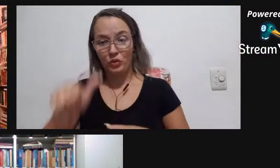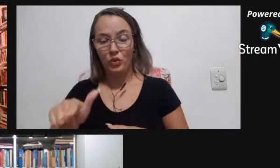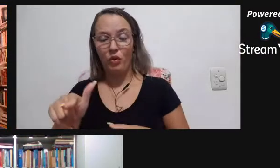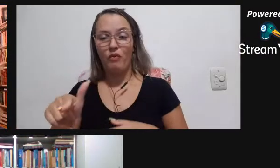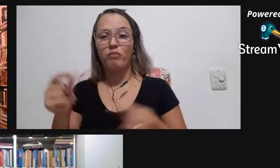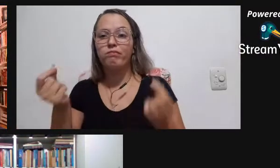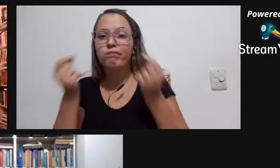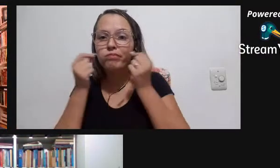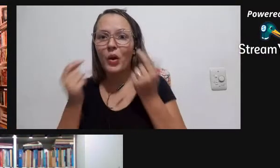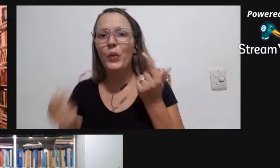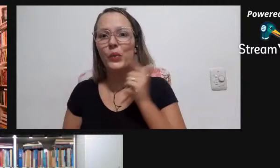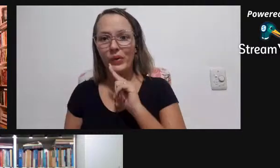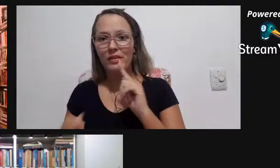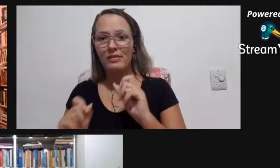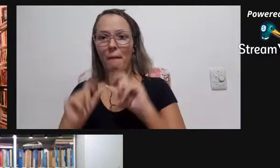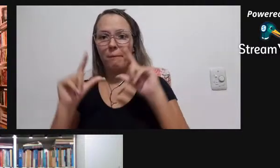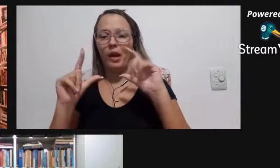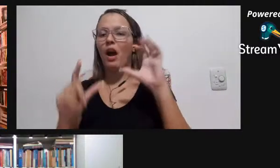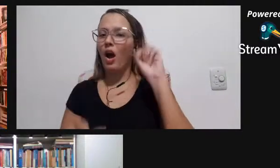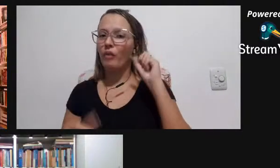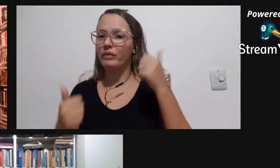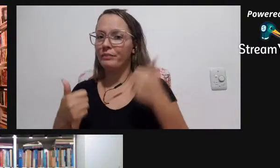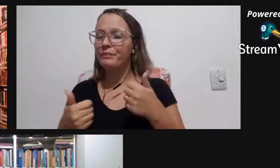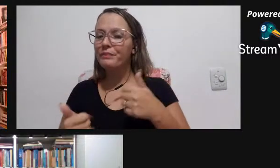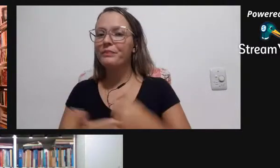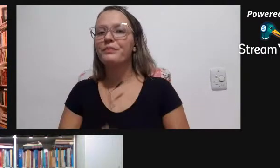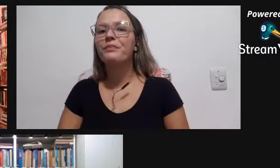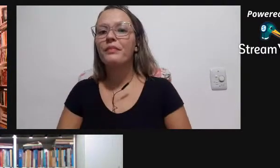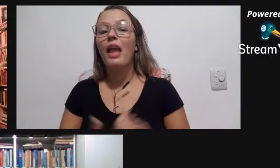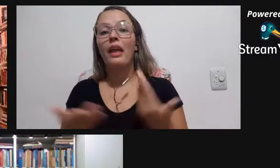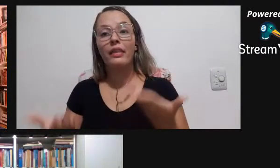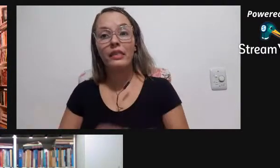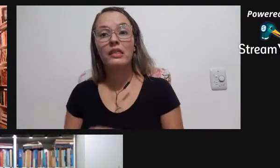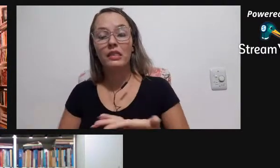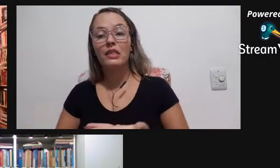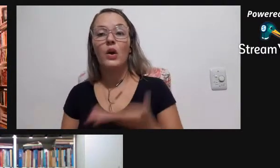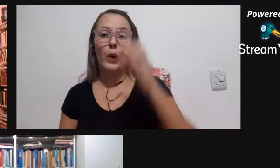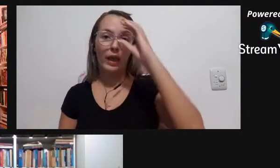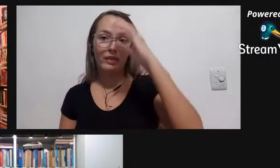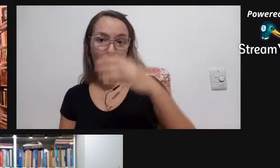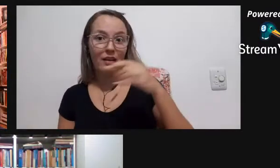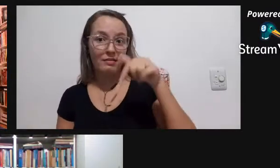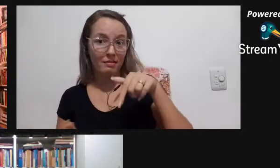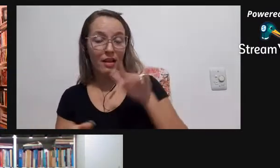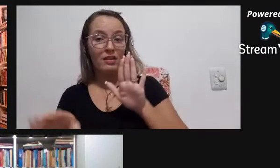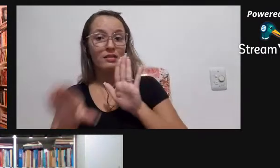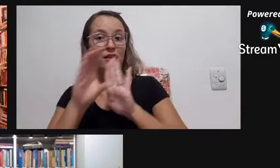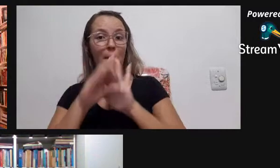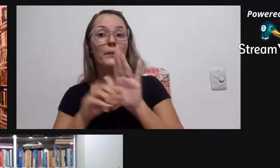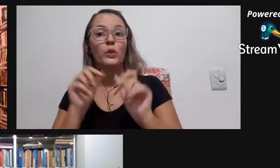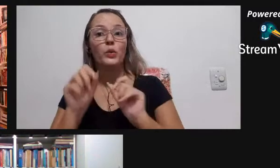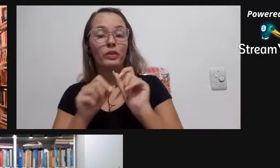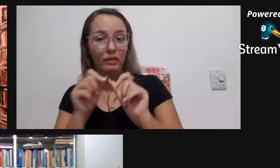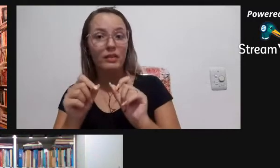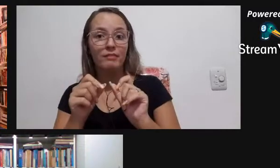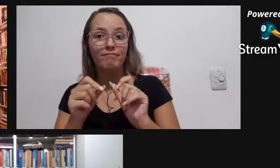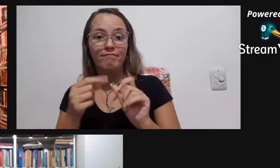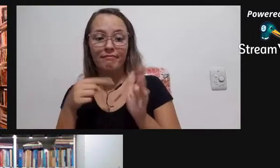condutor da minha discussão na tese, né? Num capítulo ele é o fio condutor. Mas